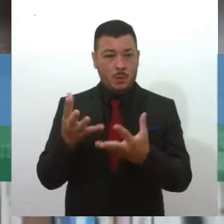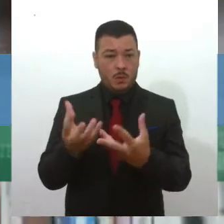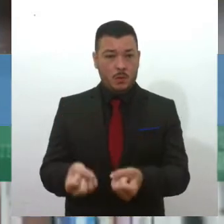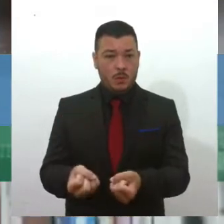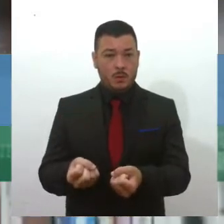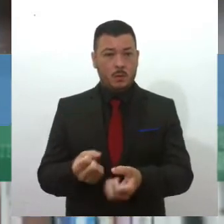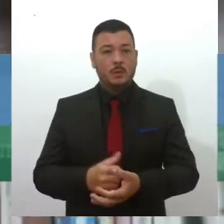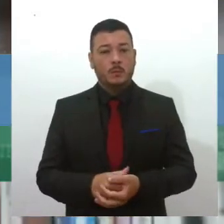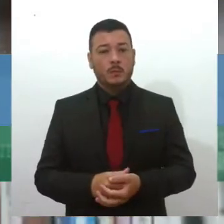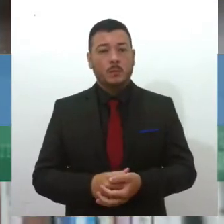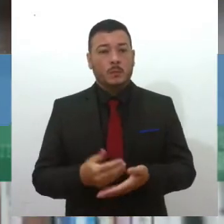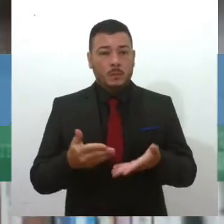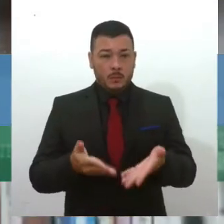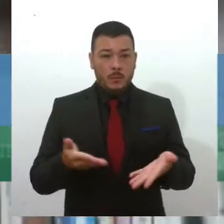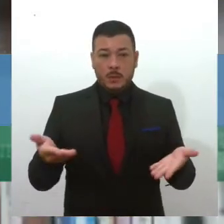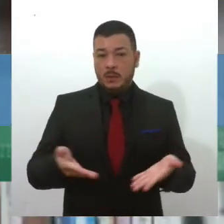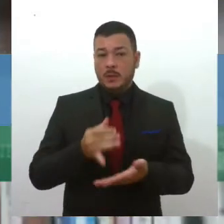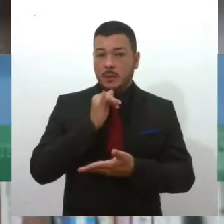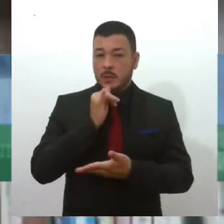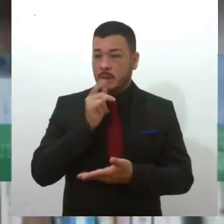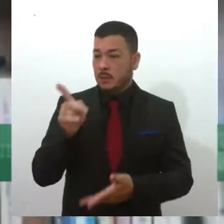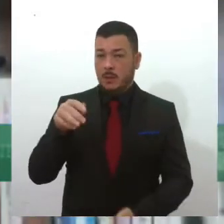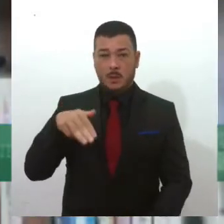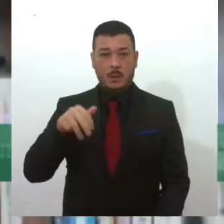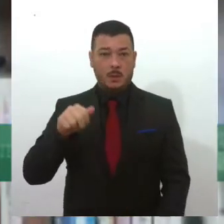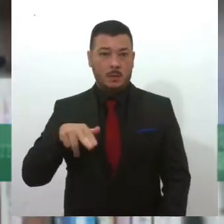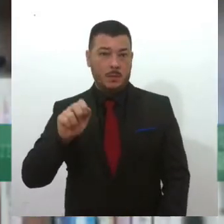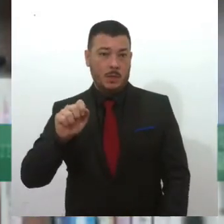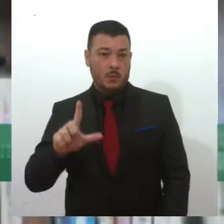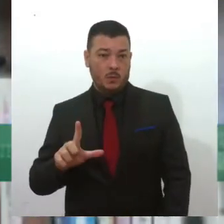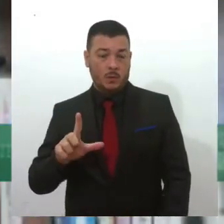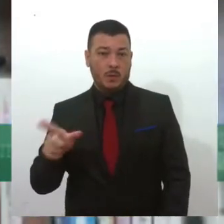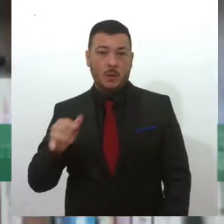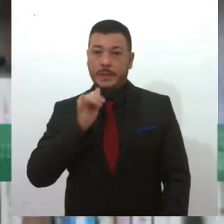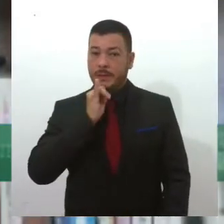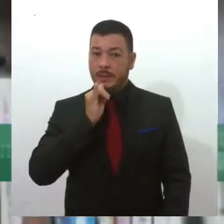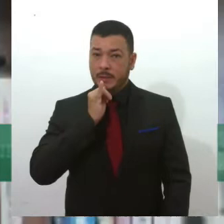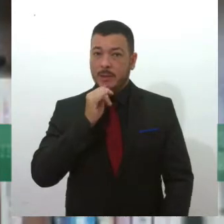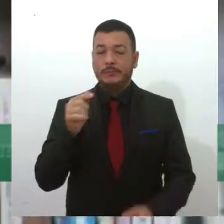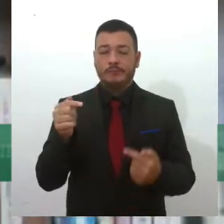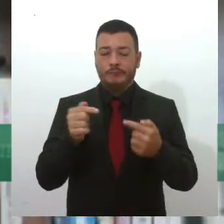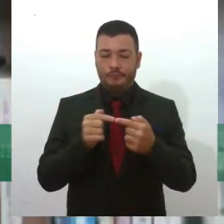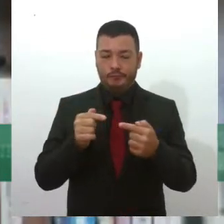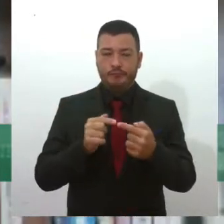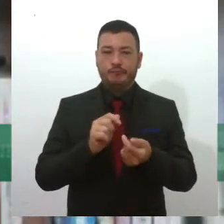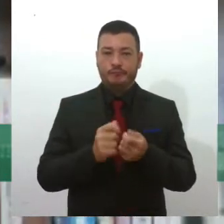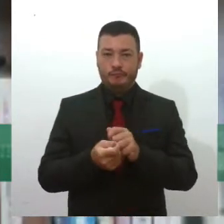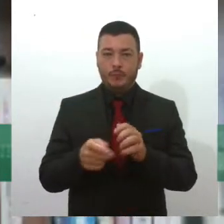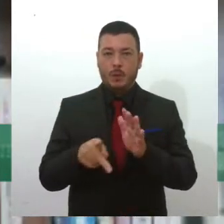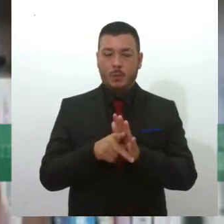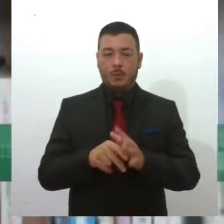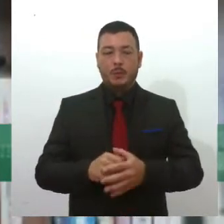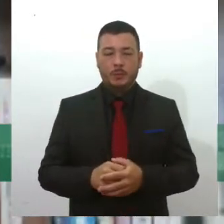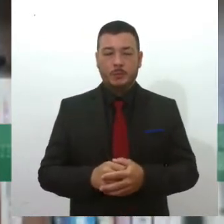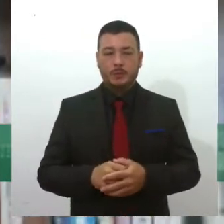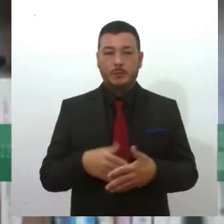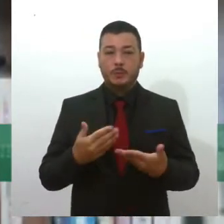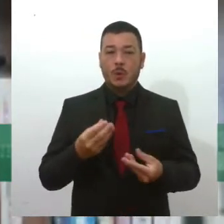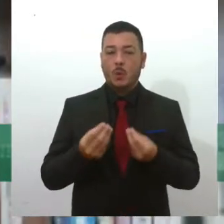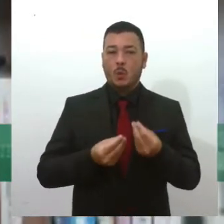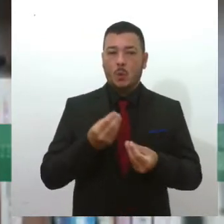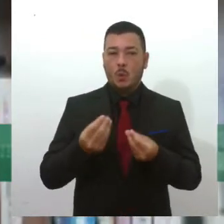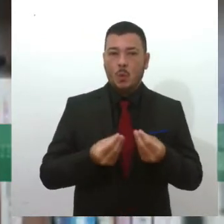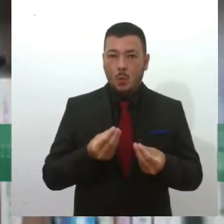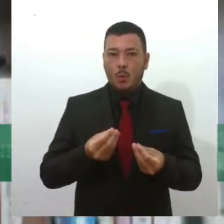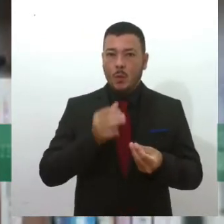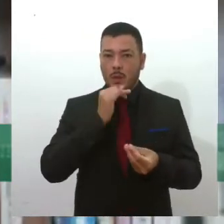aprovaram, nesse exemplo que o Manuel trouxe, é um exemplo muito apropriado sobre a merenda, de que maneira